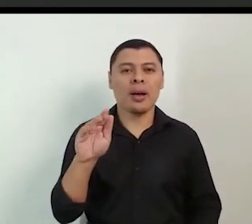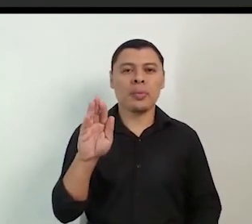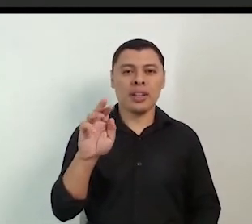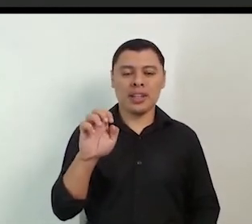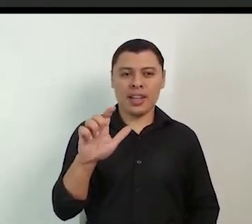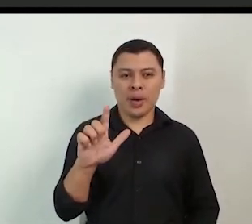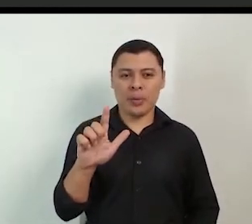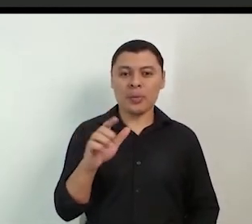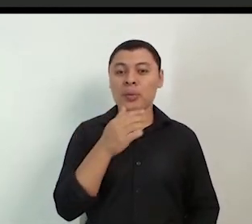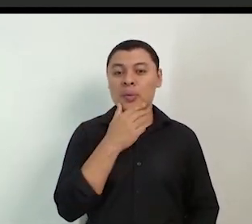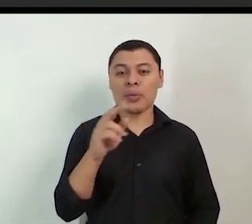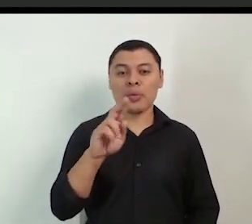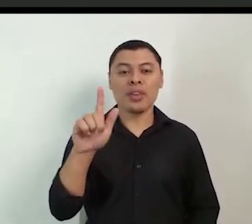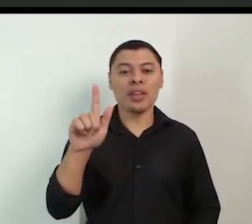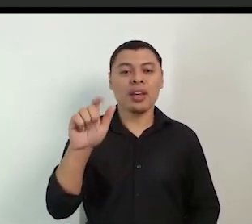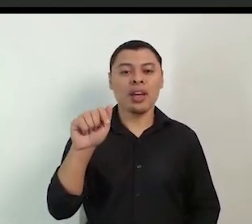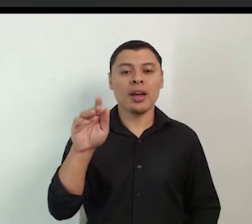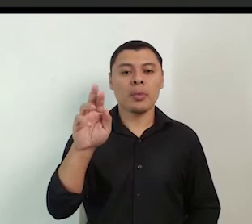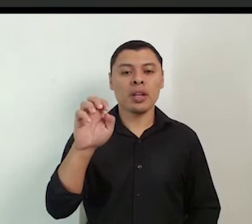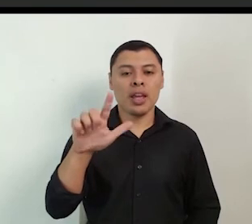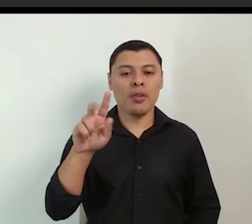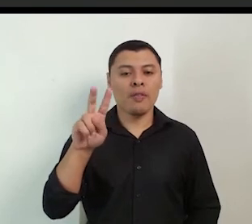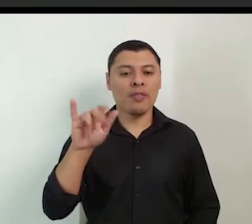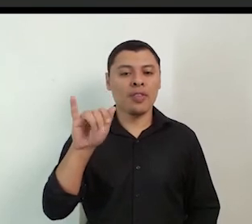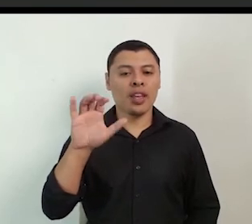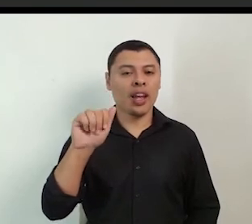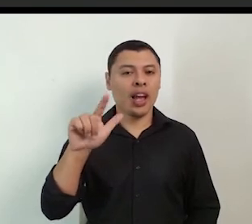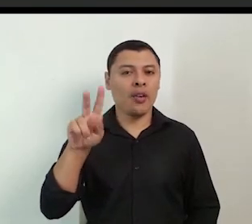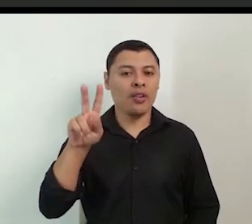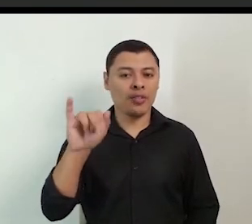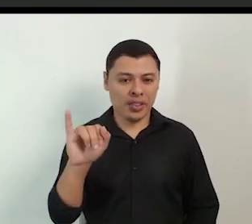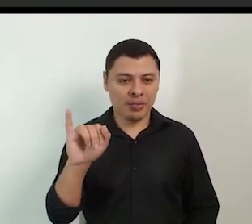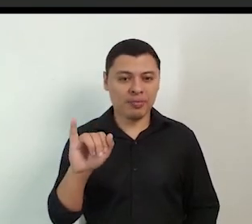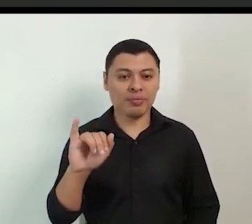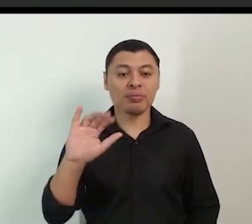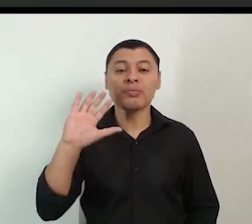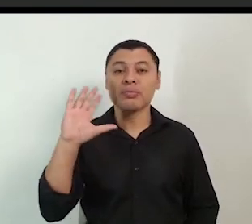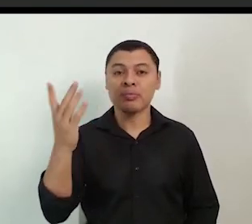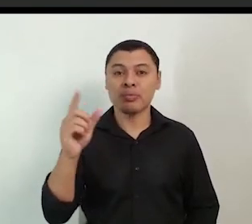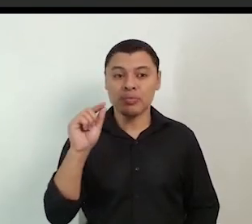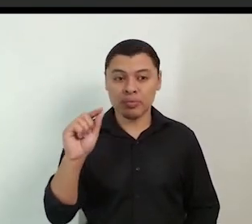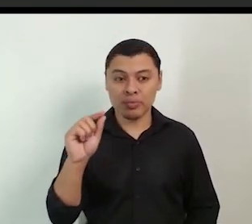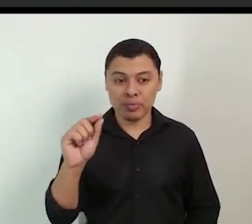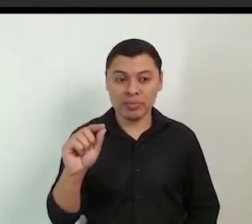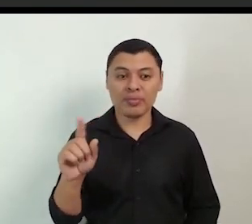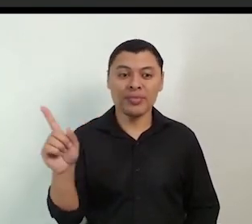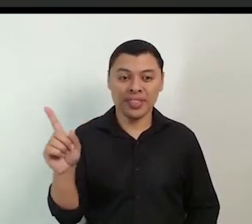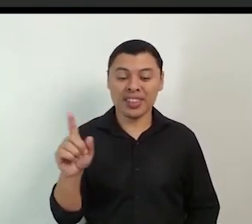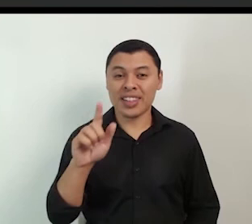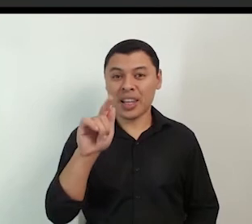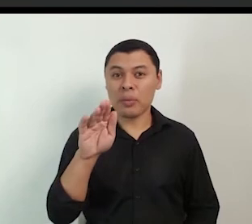Gabriel Vicalvi, eu acho que é assim que fala o nome dele. E o caso de sucesso do Gabriel é muito